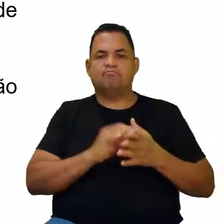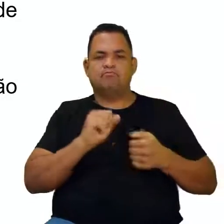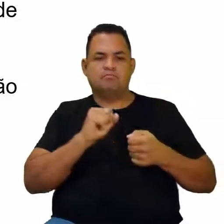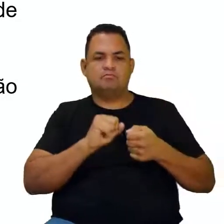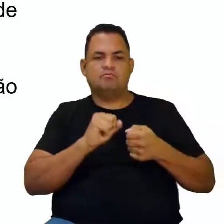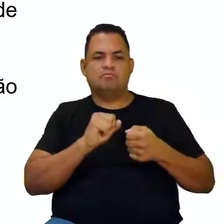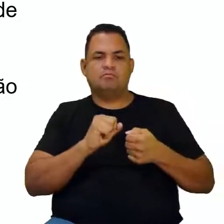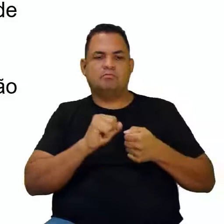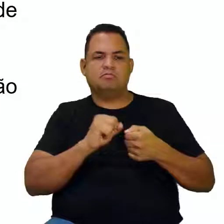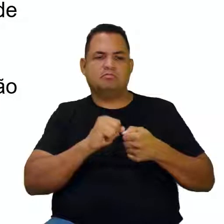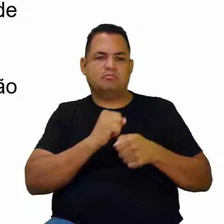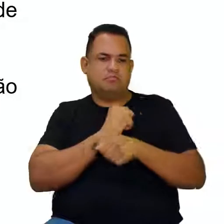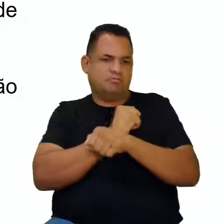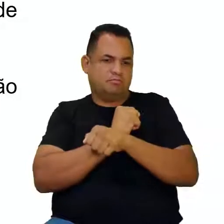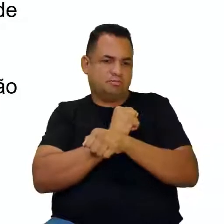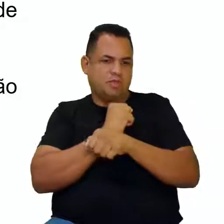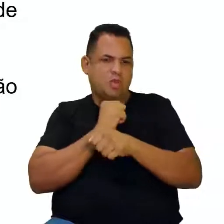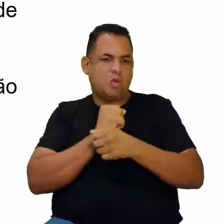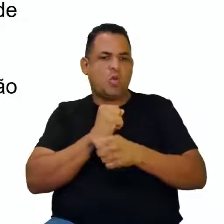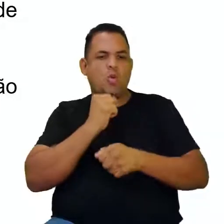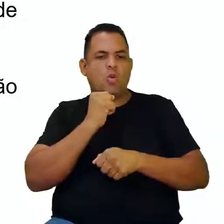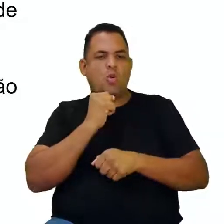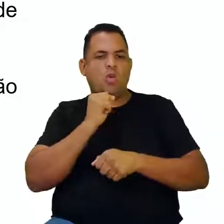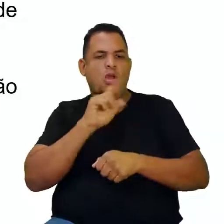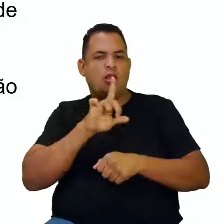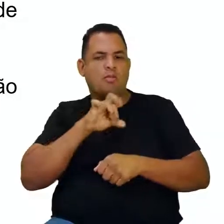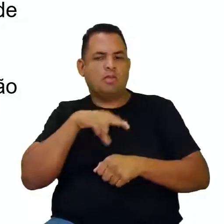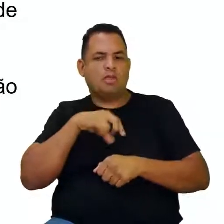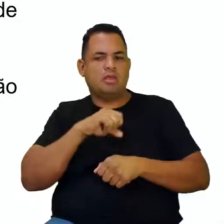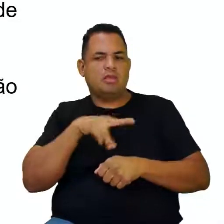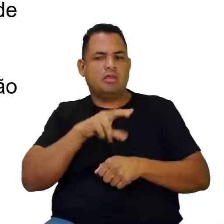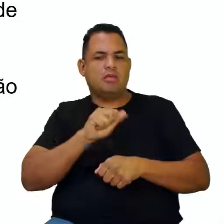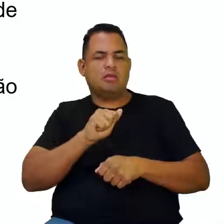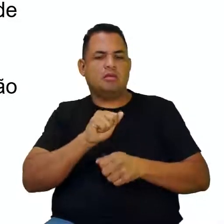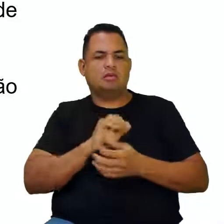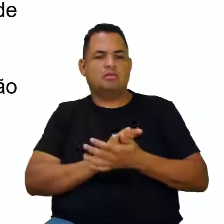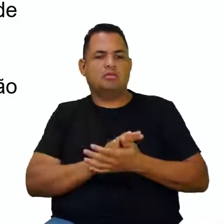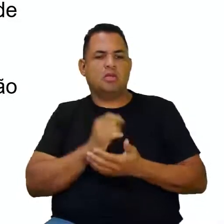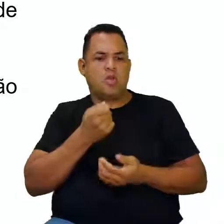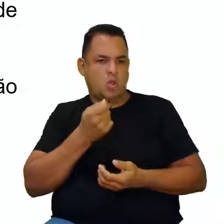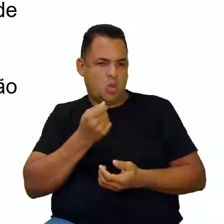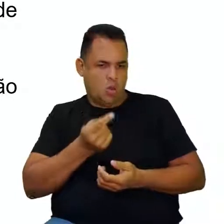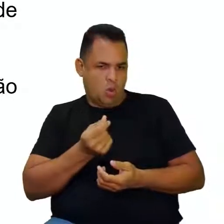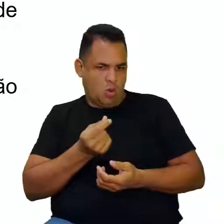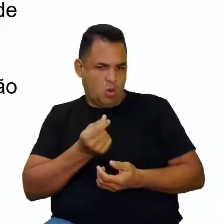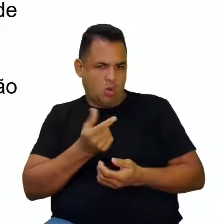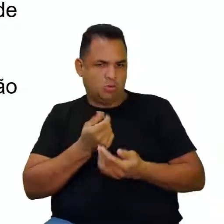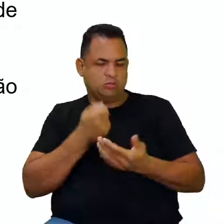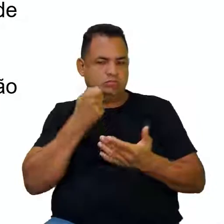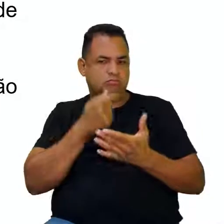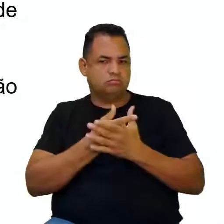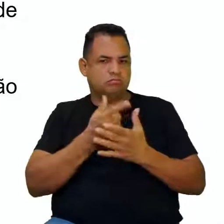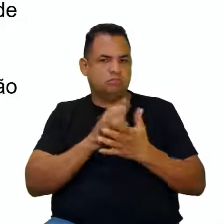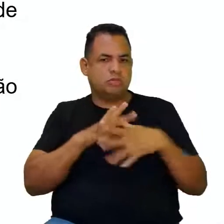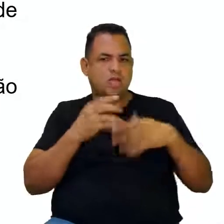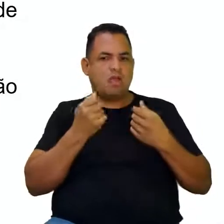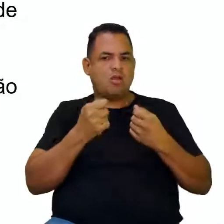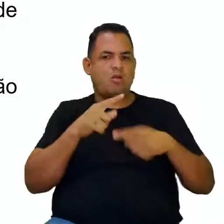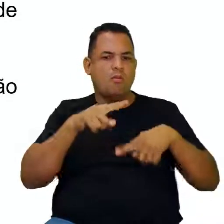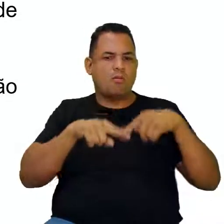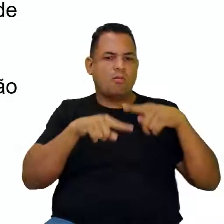confeccionar o alumínio? Letra D. O custo com a compra de matéria-prima para a produção